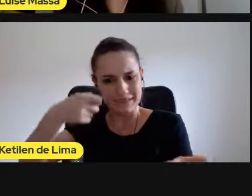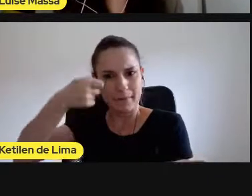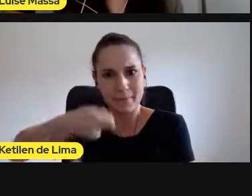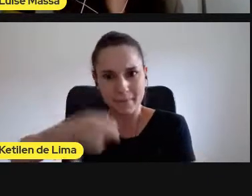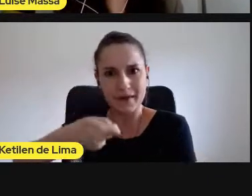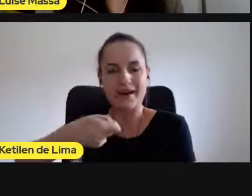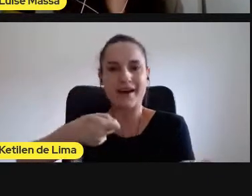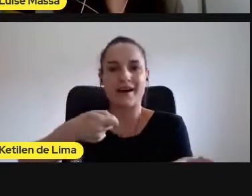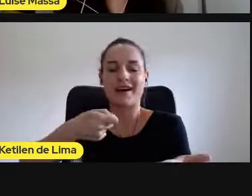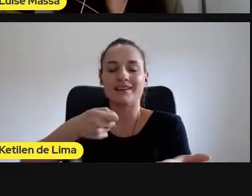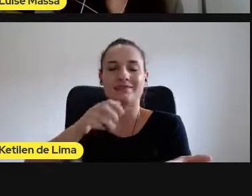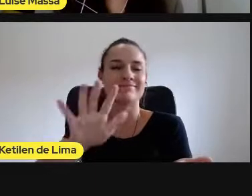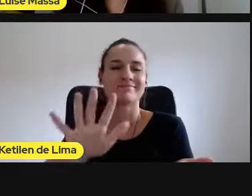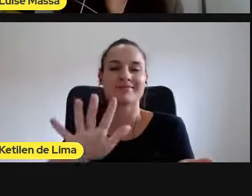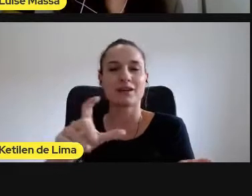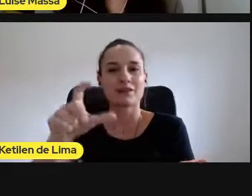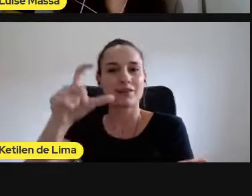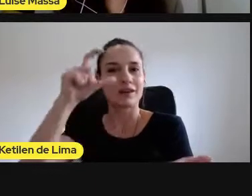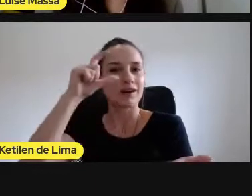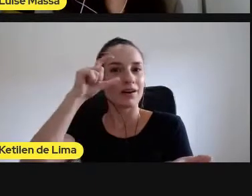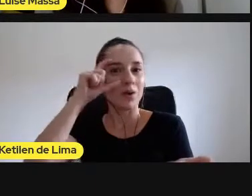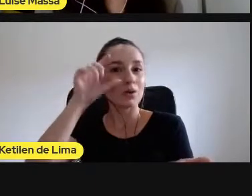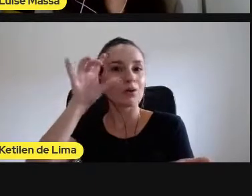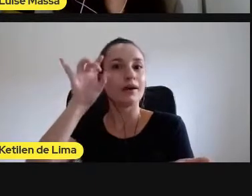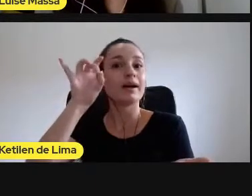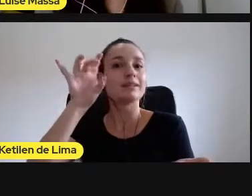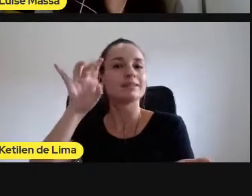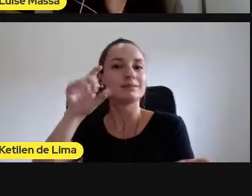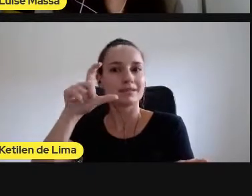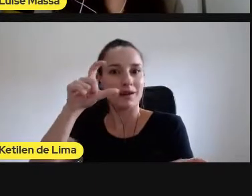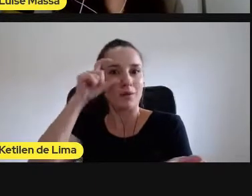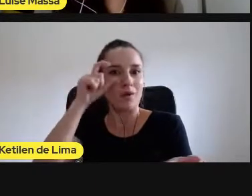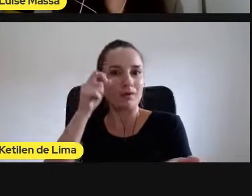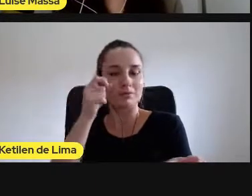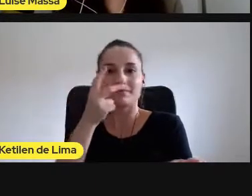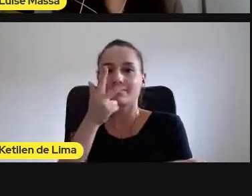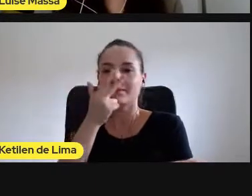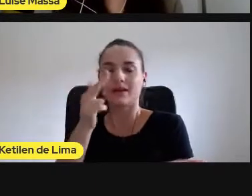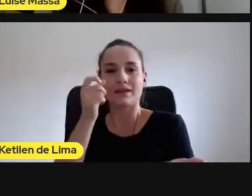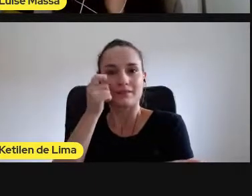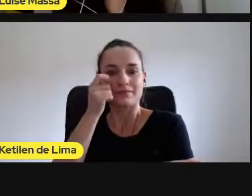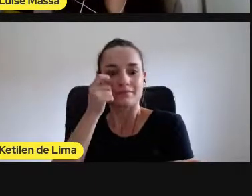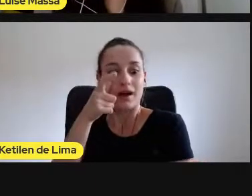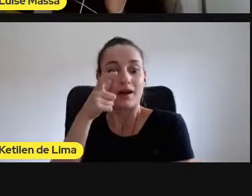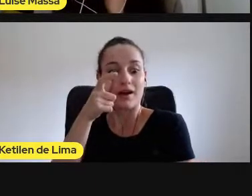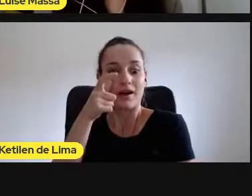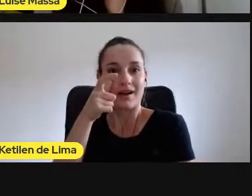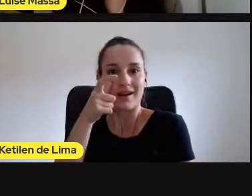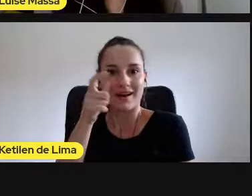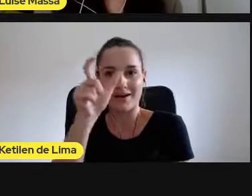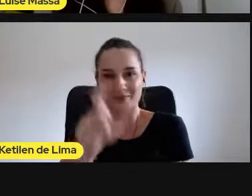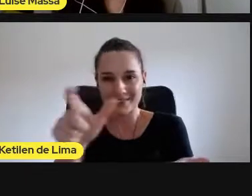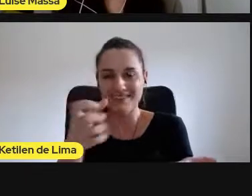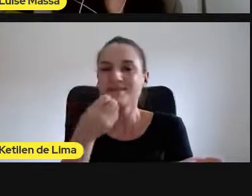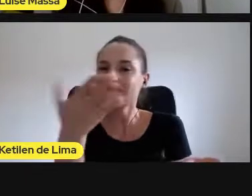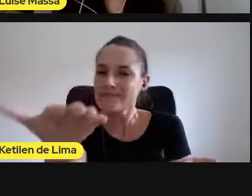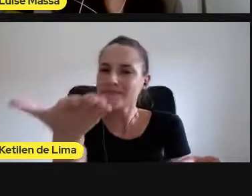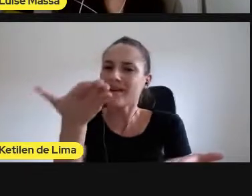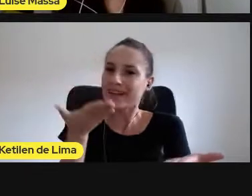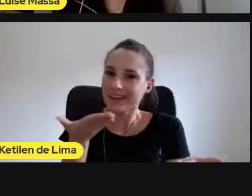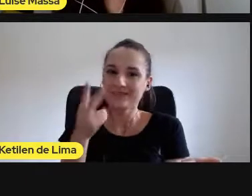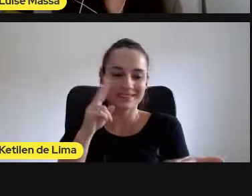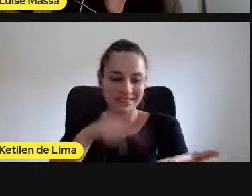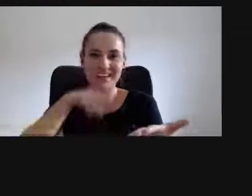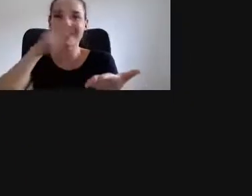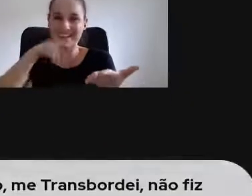que você quer usar, para ler o livro do Desassossego, seja bem-vindo e que o seu exercício seja